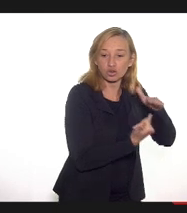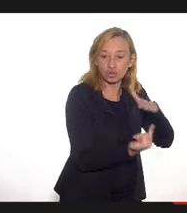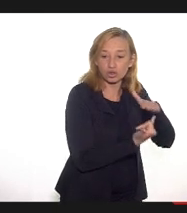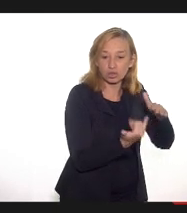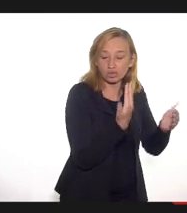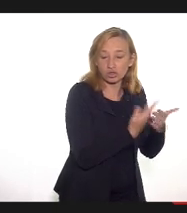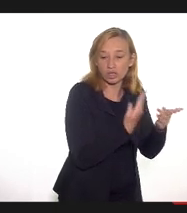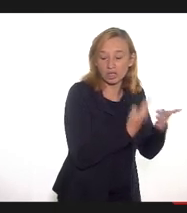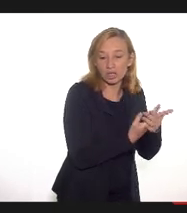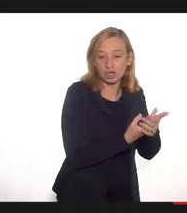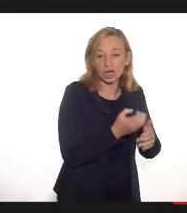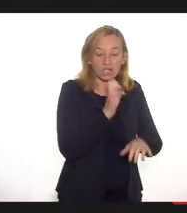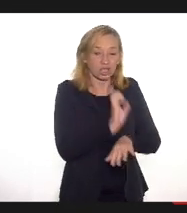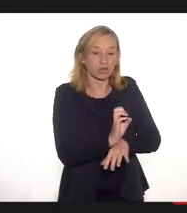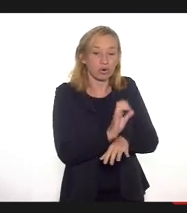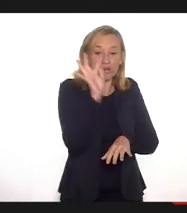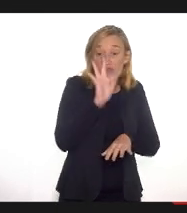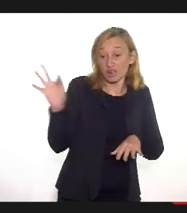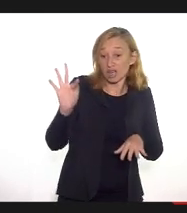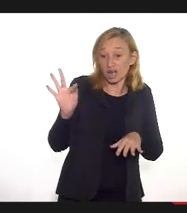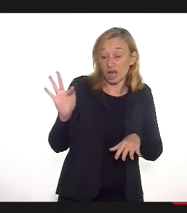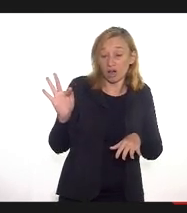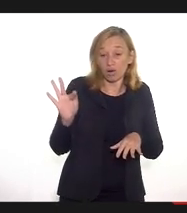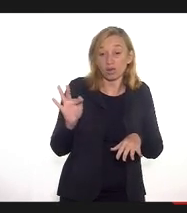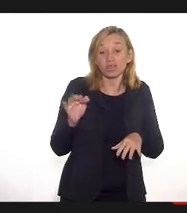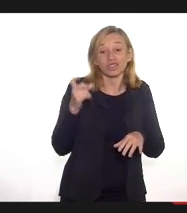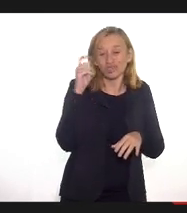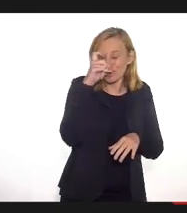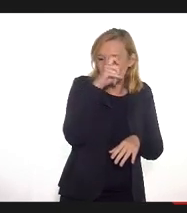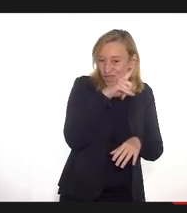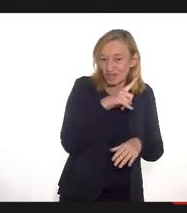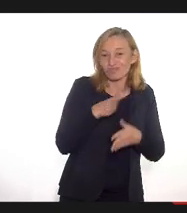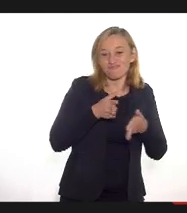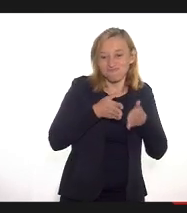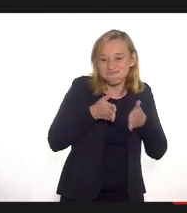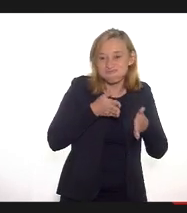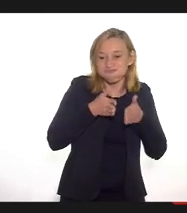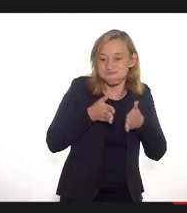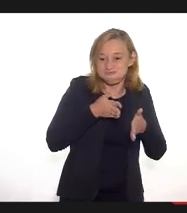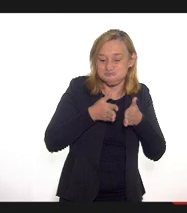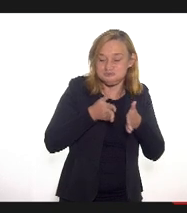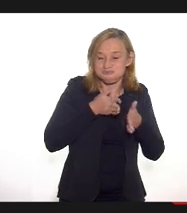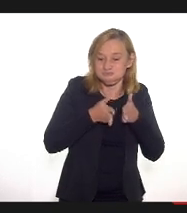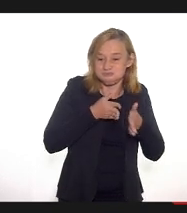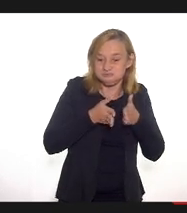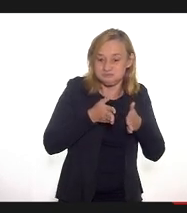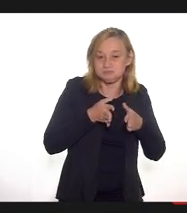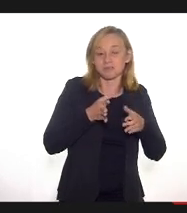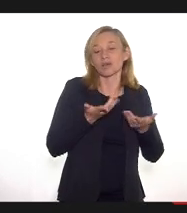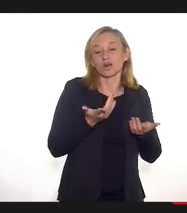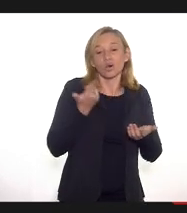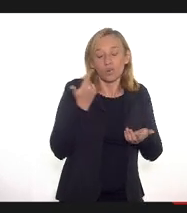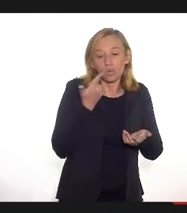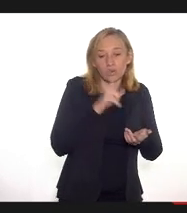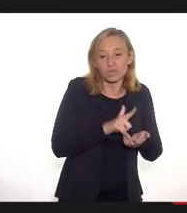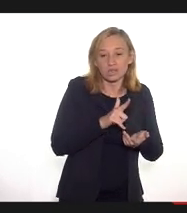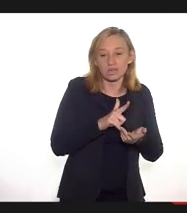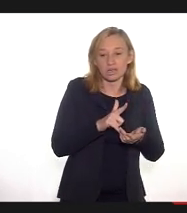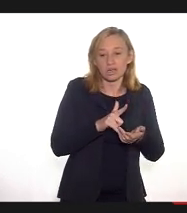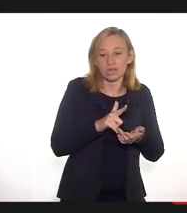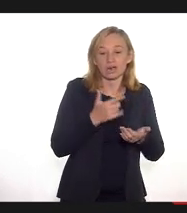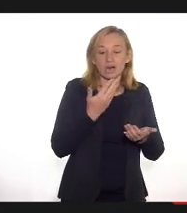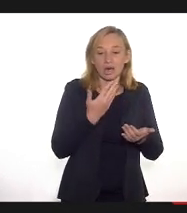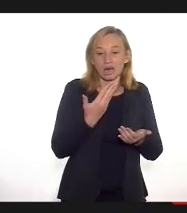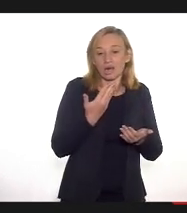sejam elas estaduais ou federais, por conta da dificuldade que a gente enfrenta hoje para conseguir assistir, né,